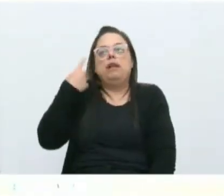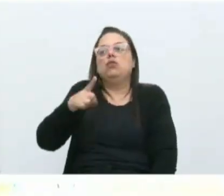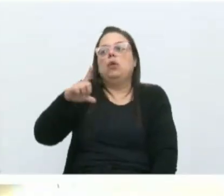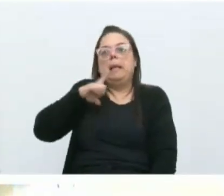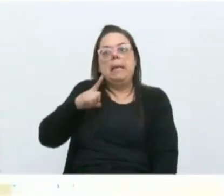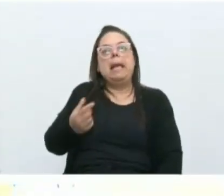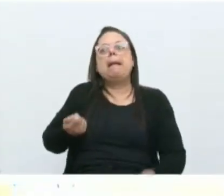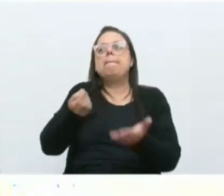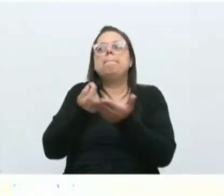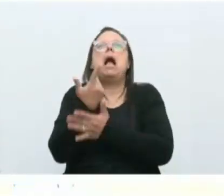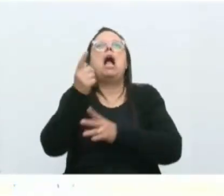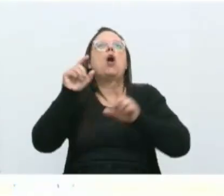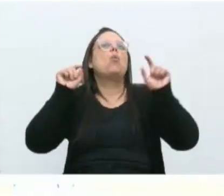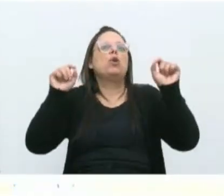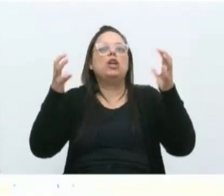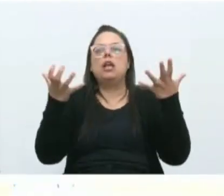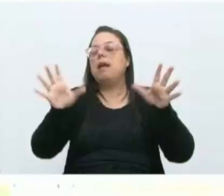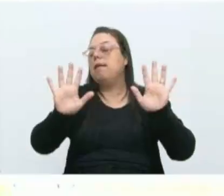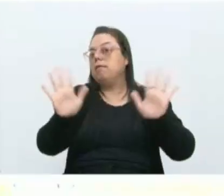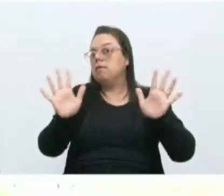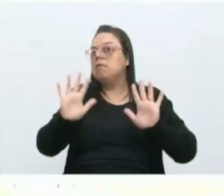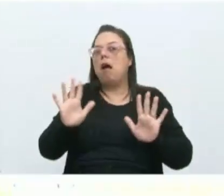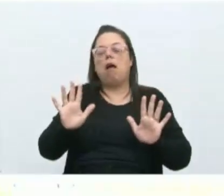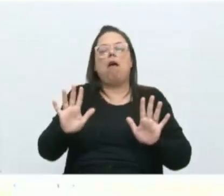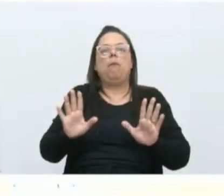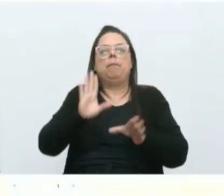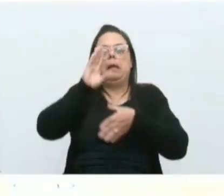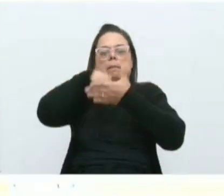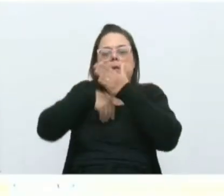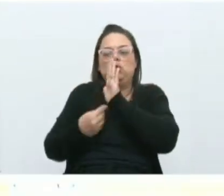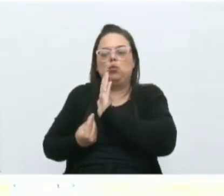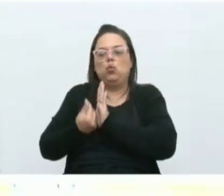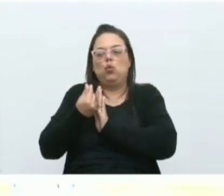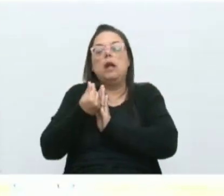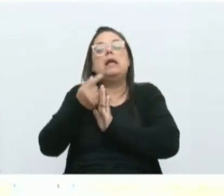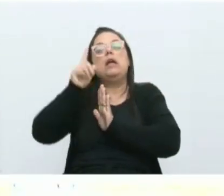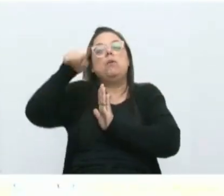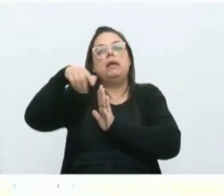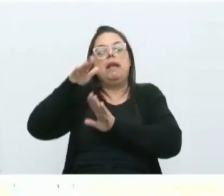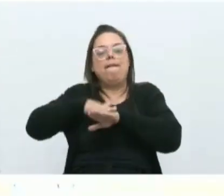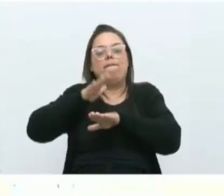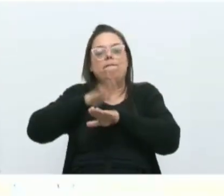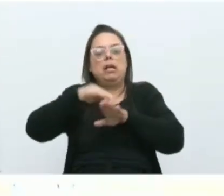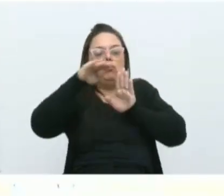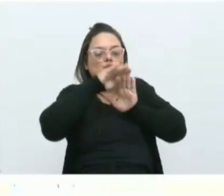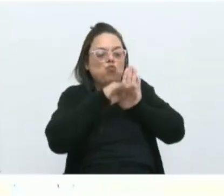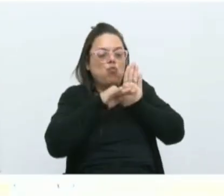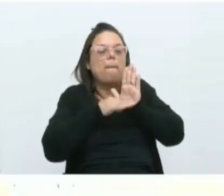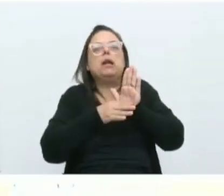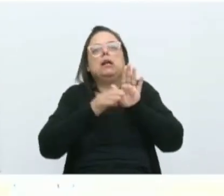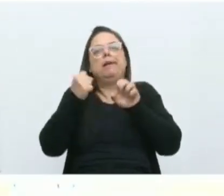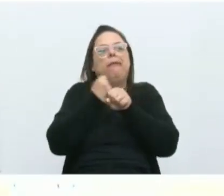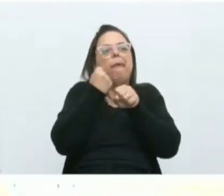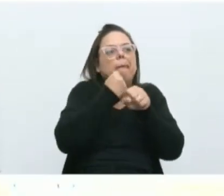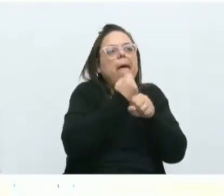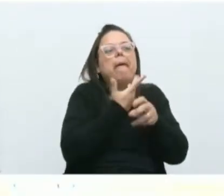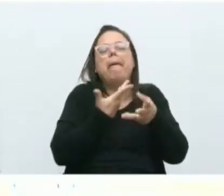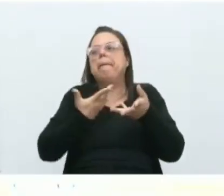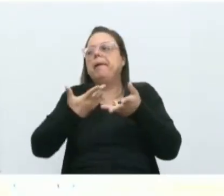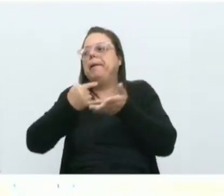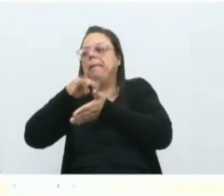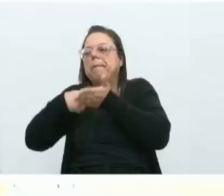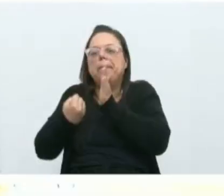Não, é um destaque na peça orçamentária que o vereador ele indica um programa, uma obra, uma prestação de